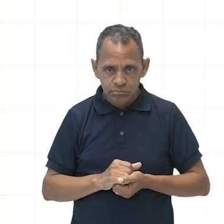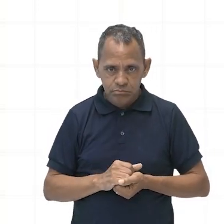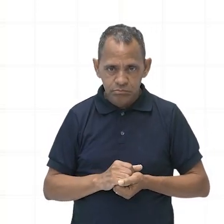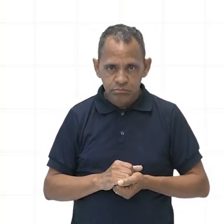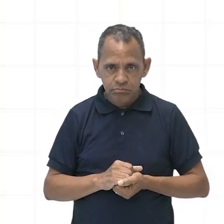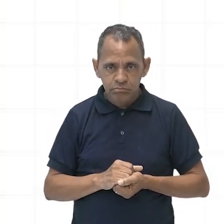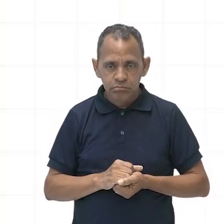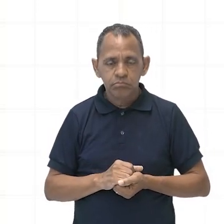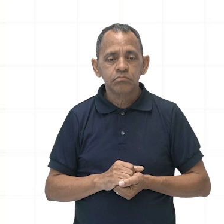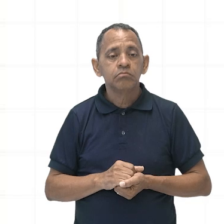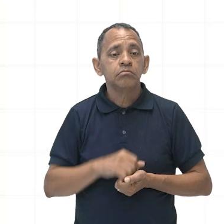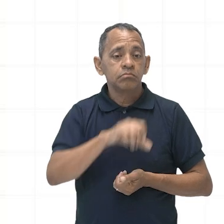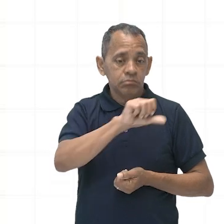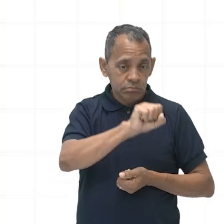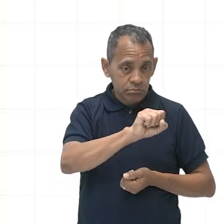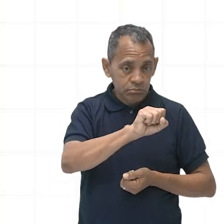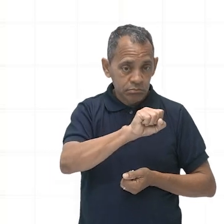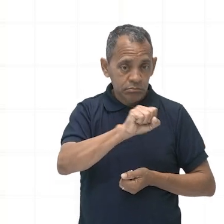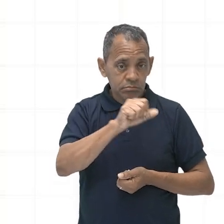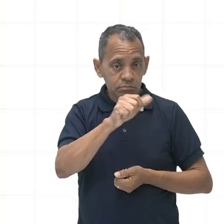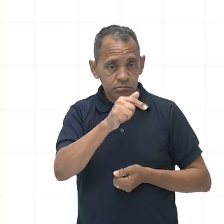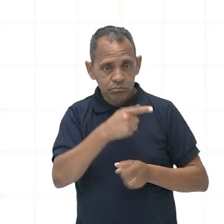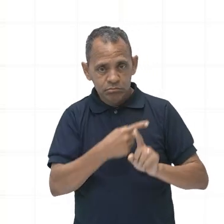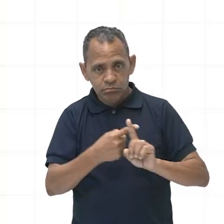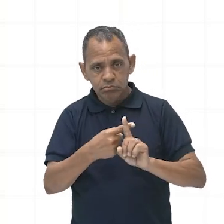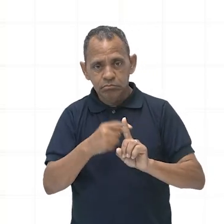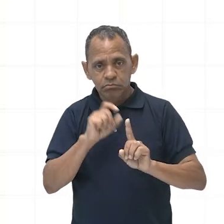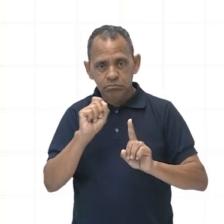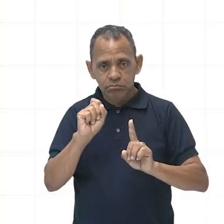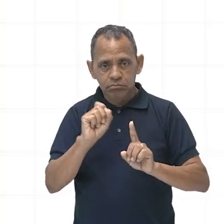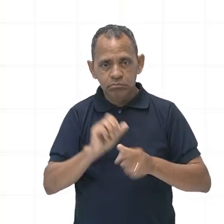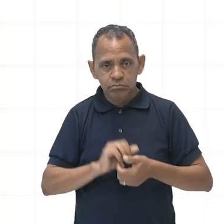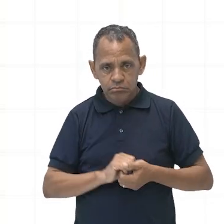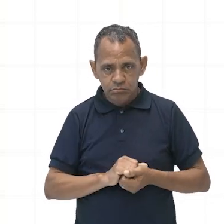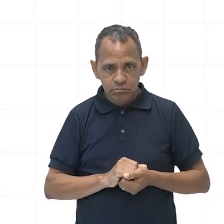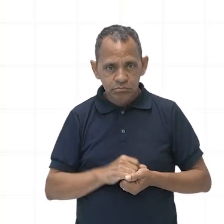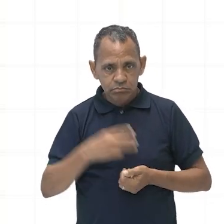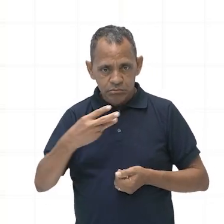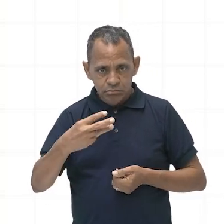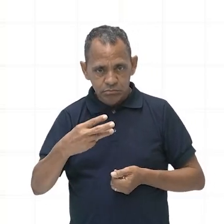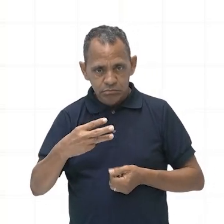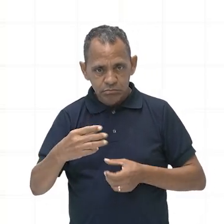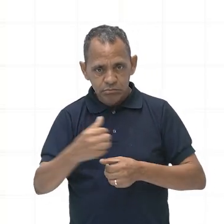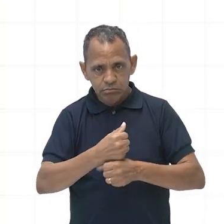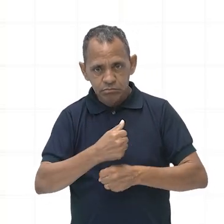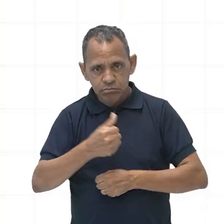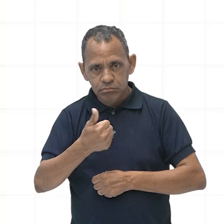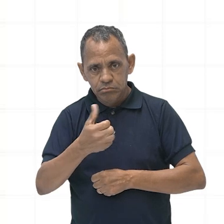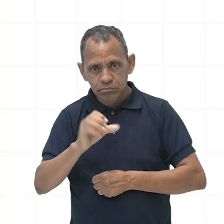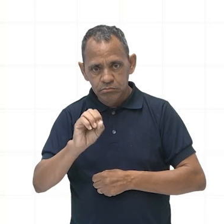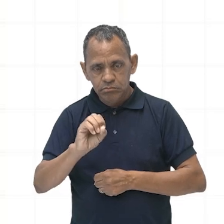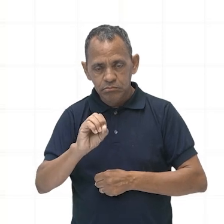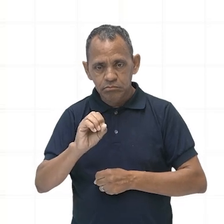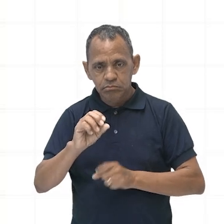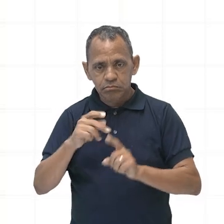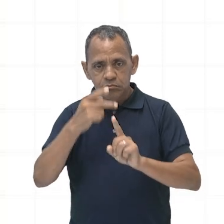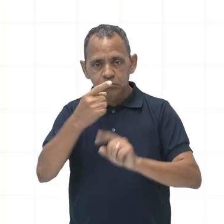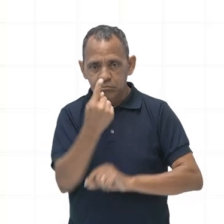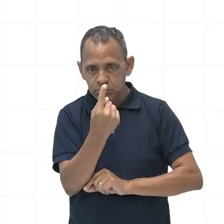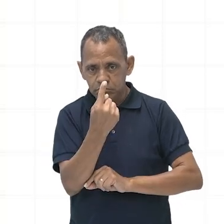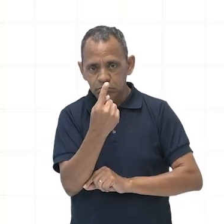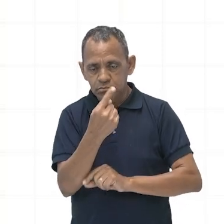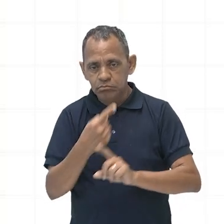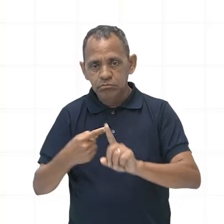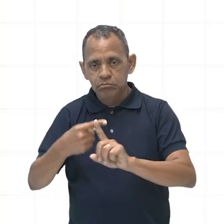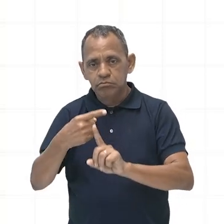bem, então vai ficar 8. 7 mais 3, 10, vai 1. 1 mais